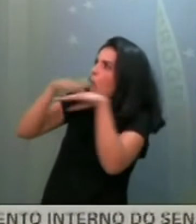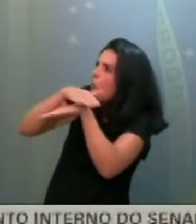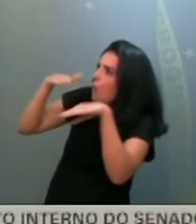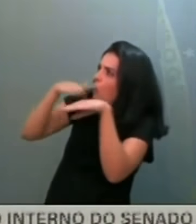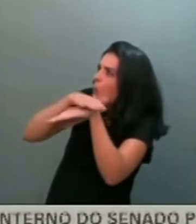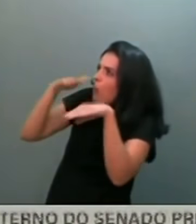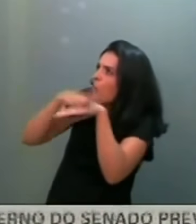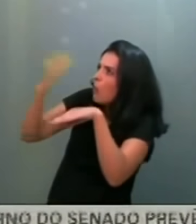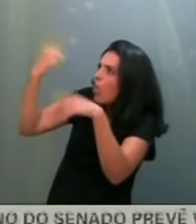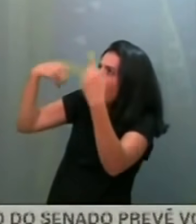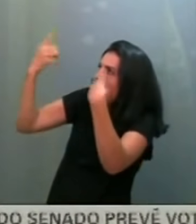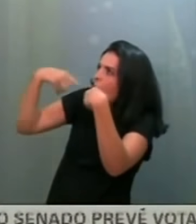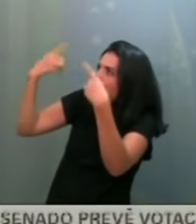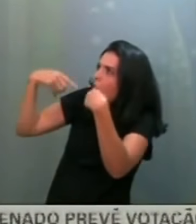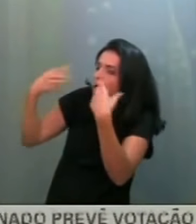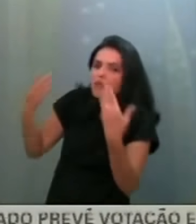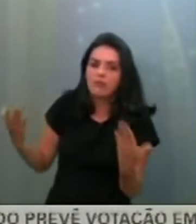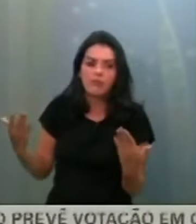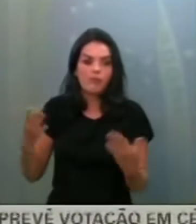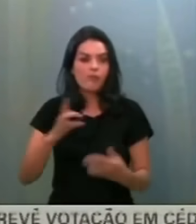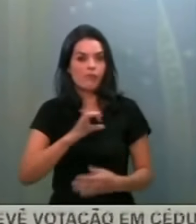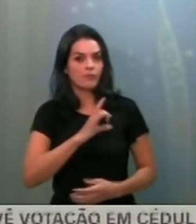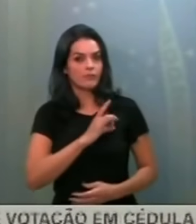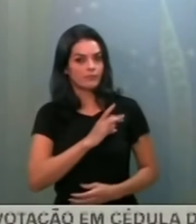E eu fico com muito medo,